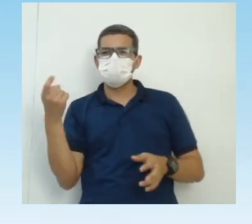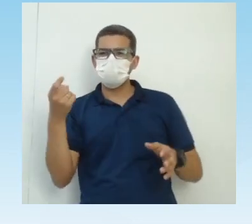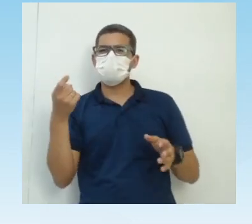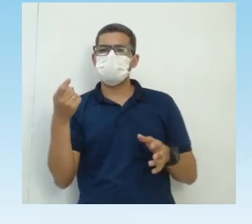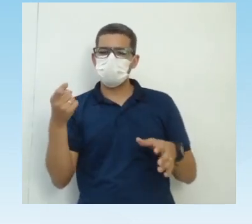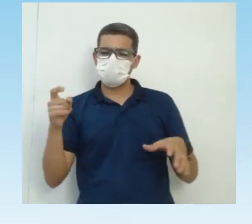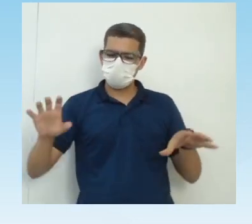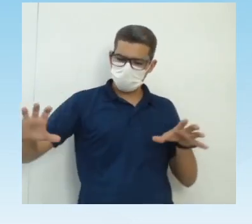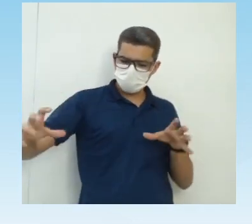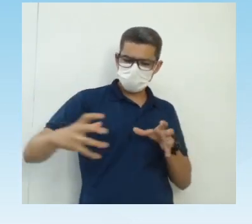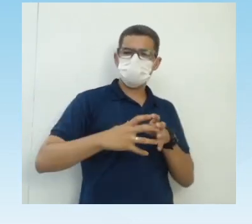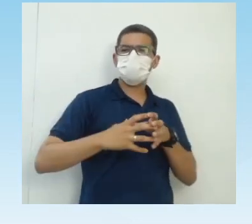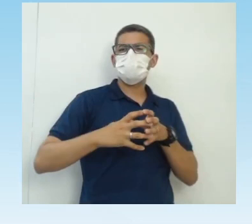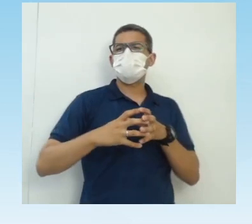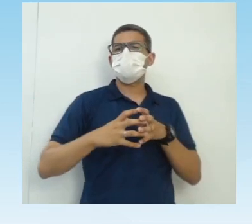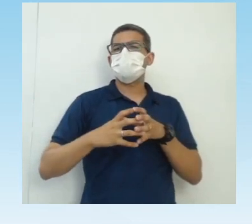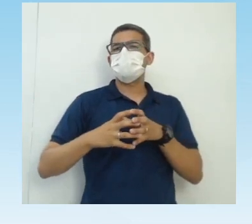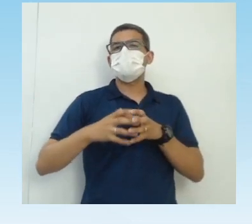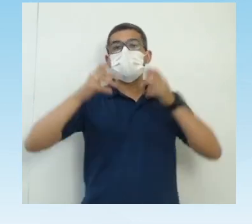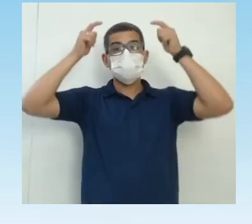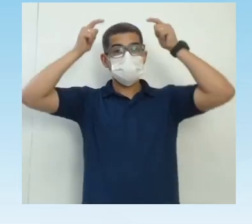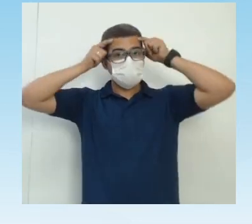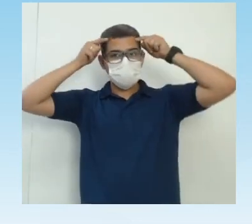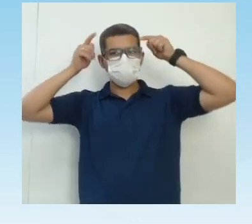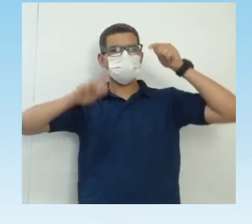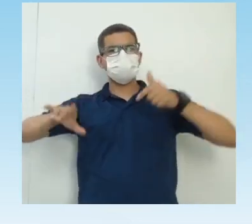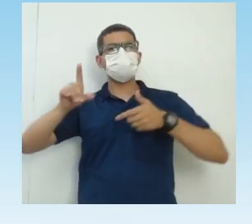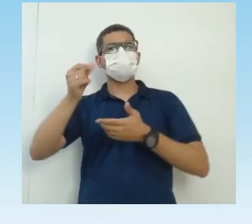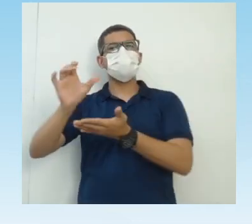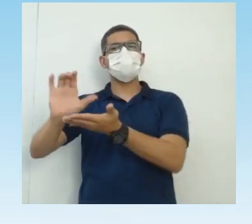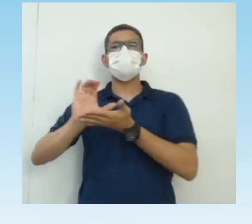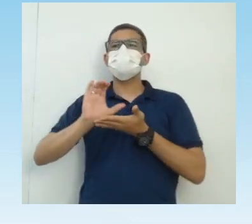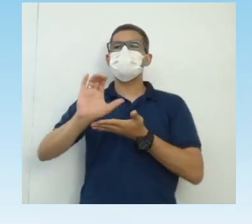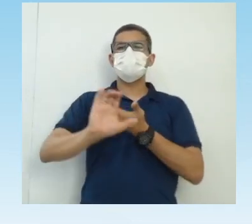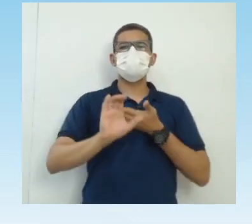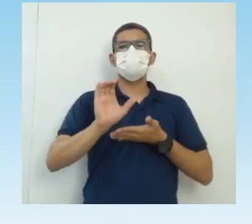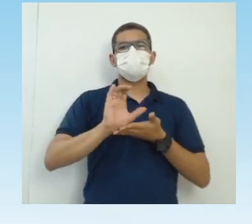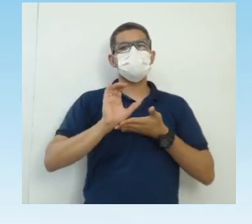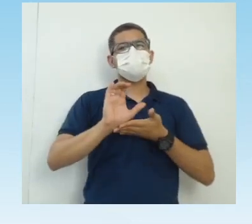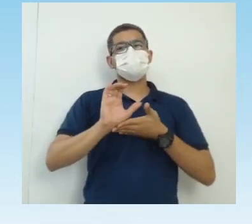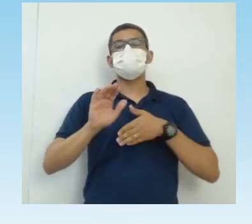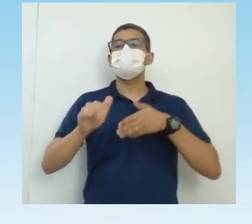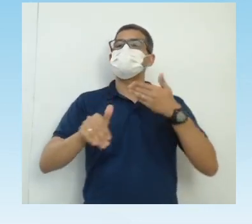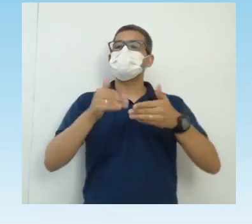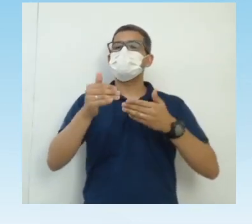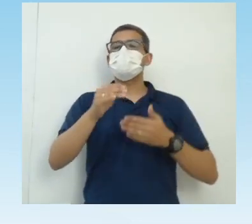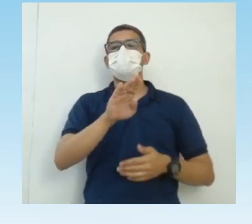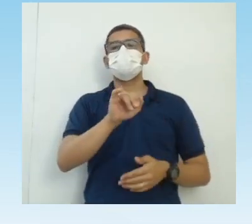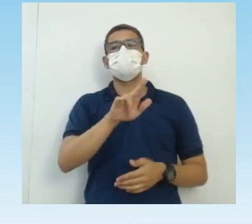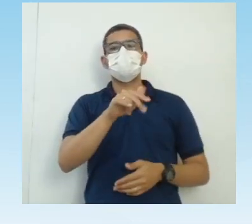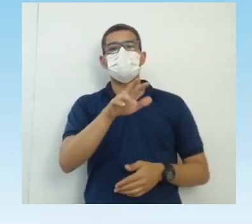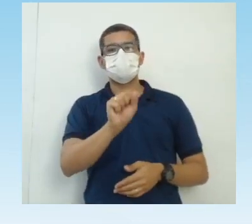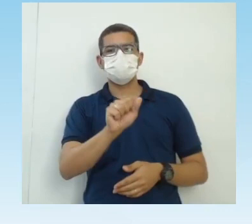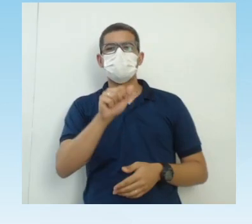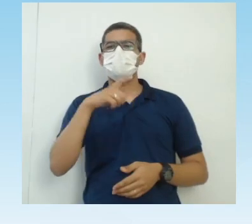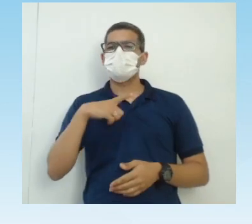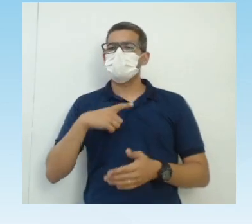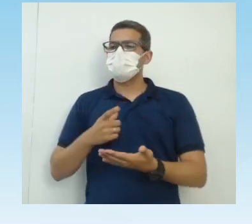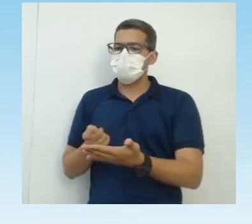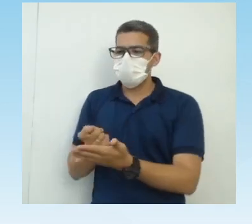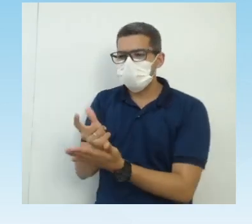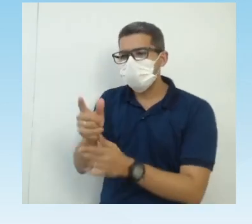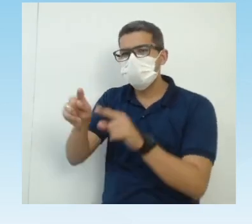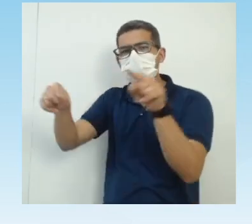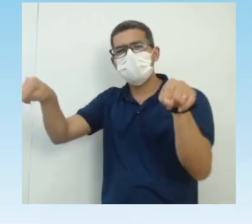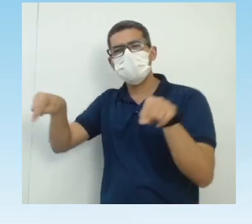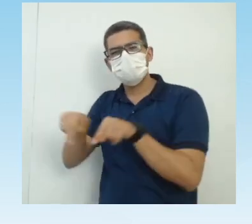reis. Bastante enriquecida, uma parte da burguesia começou a comprar terras, conquistar títulos de nobreza e inclusive a